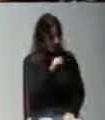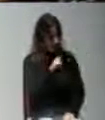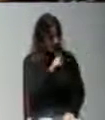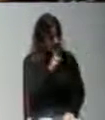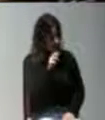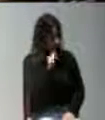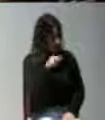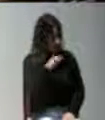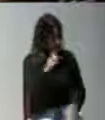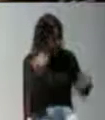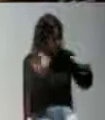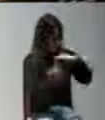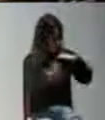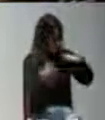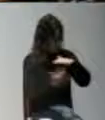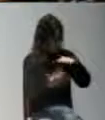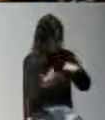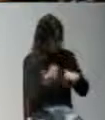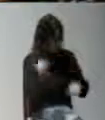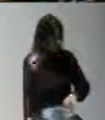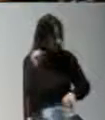essas